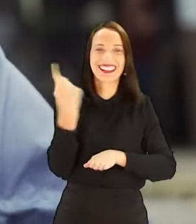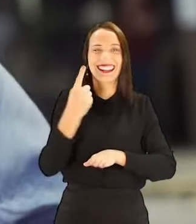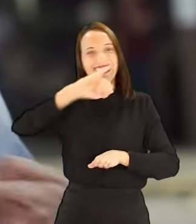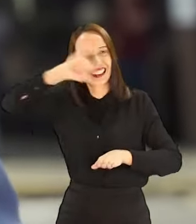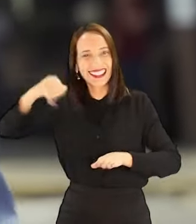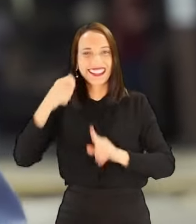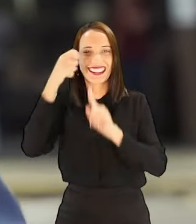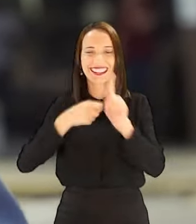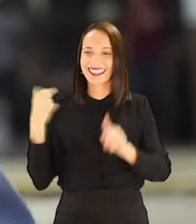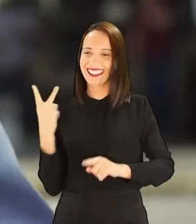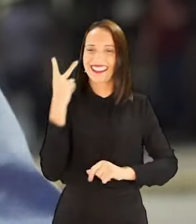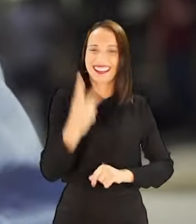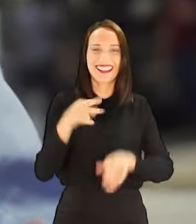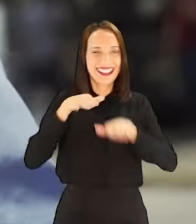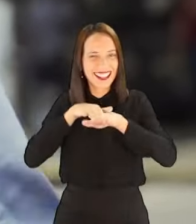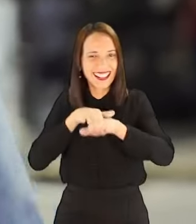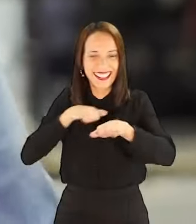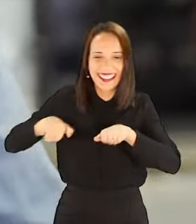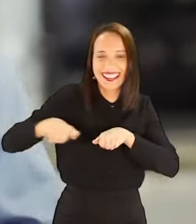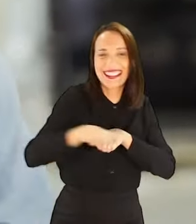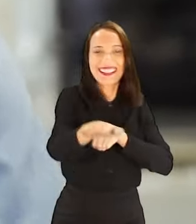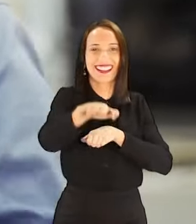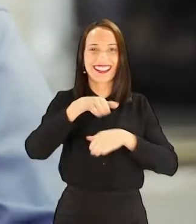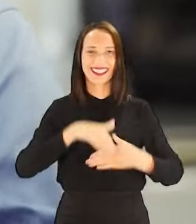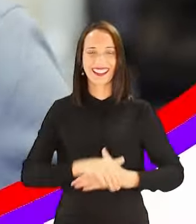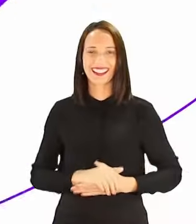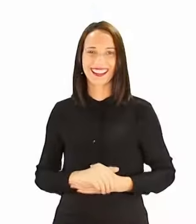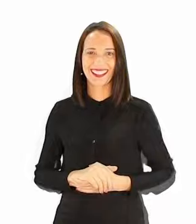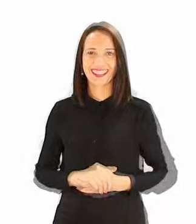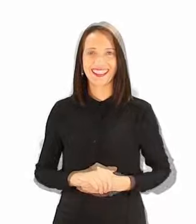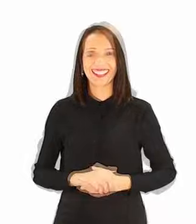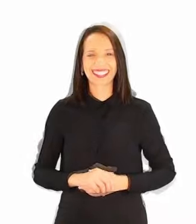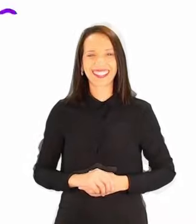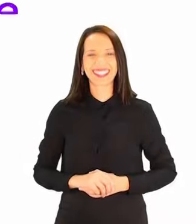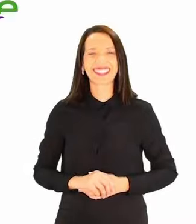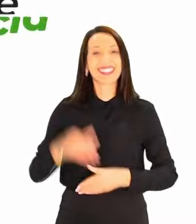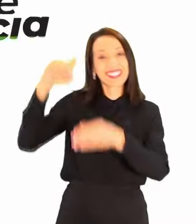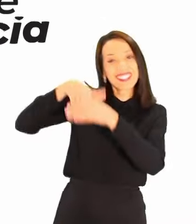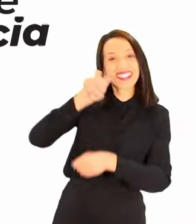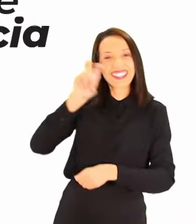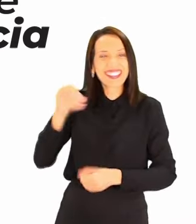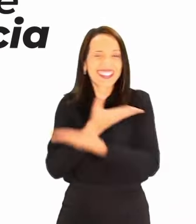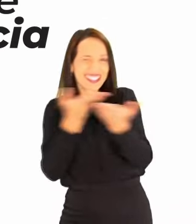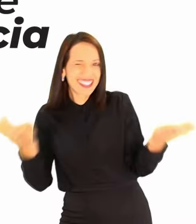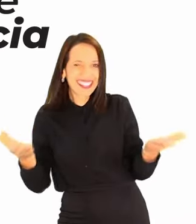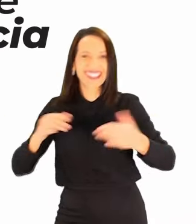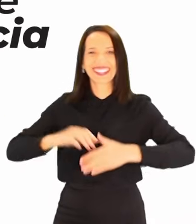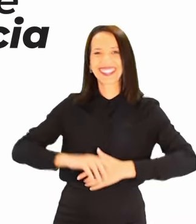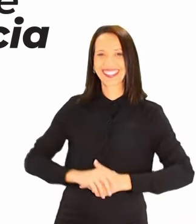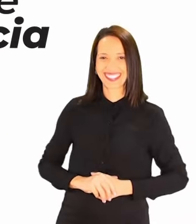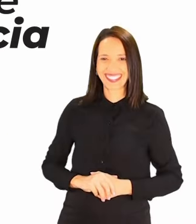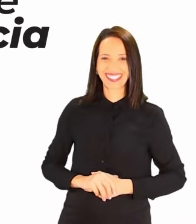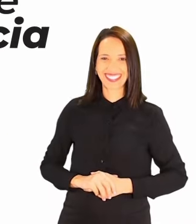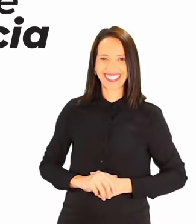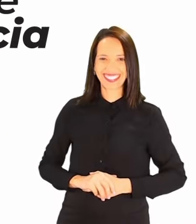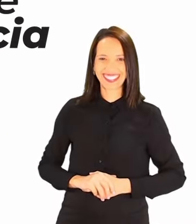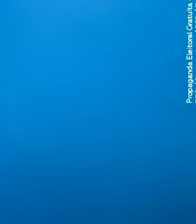a partir de 1º de janeiro, eu e a Marta colocamos o trânsito para andar. Vai nos 50 aí, gente!